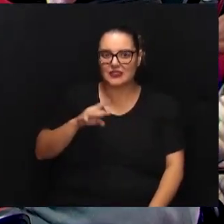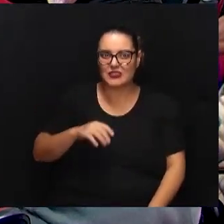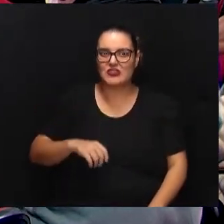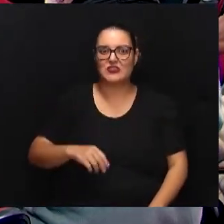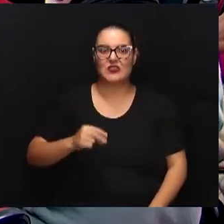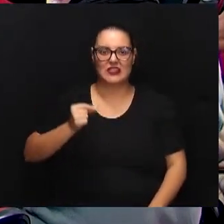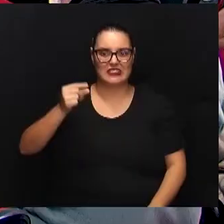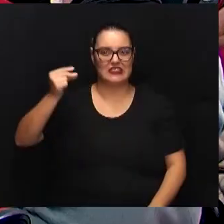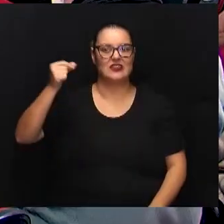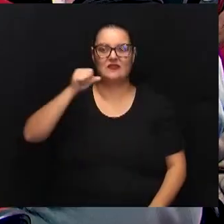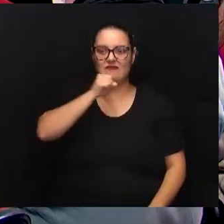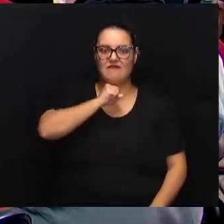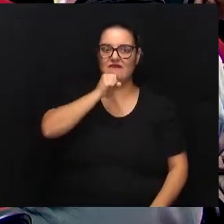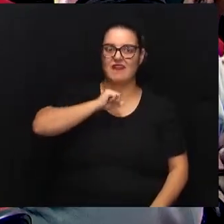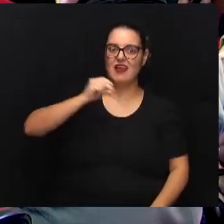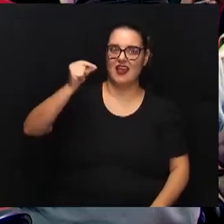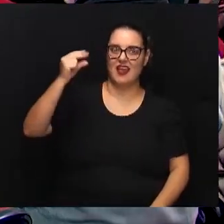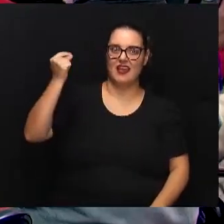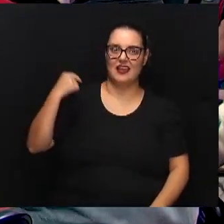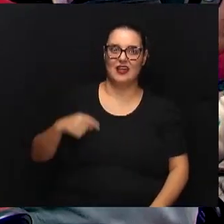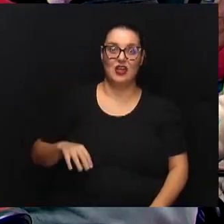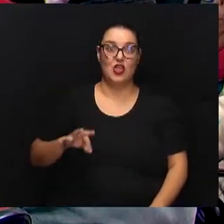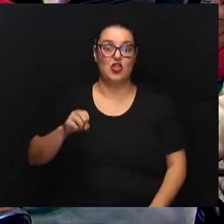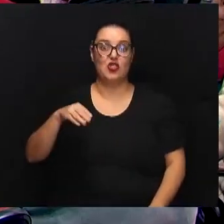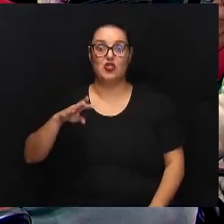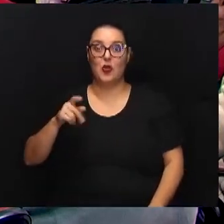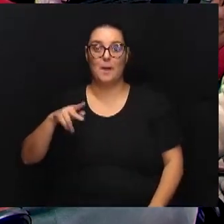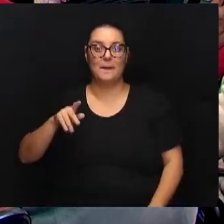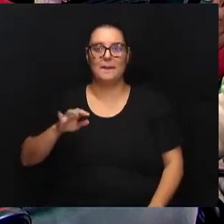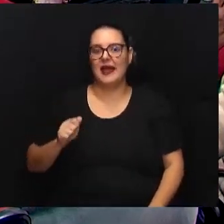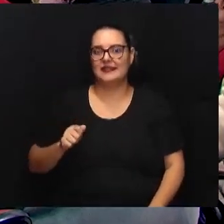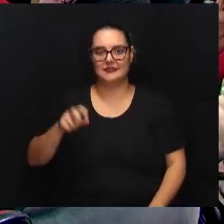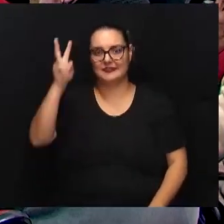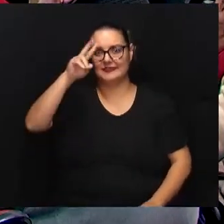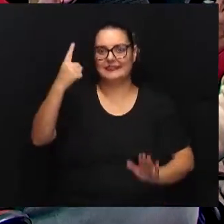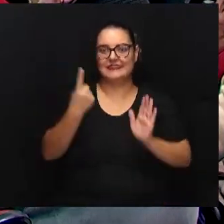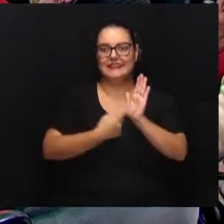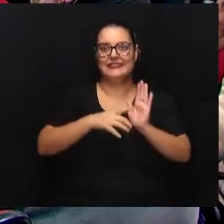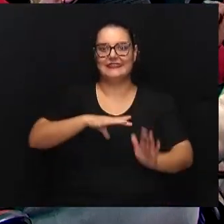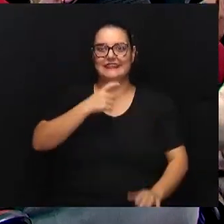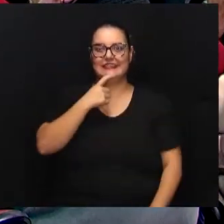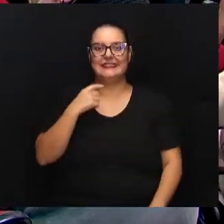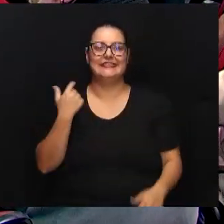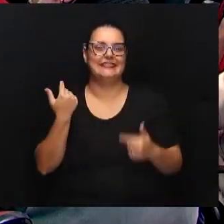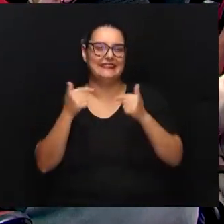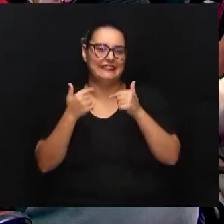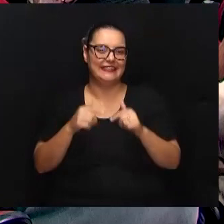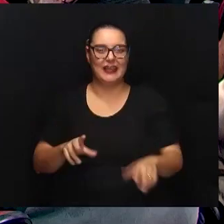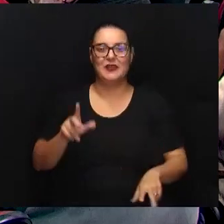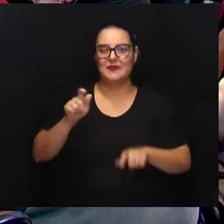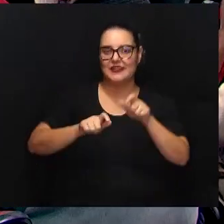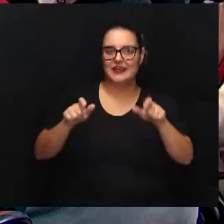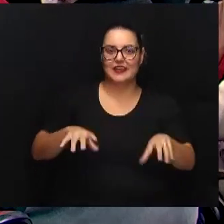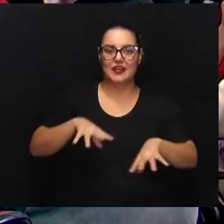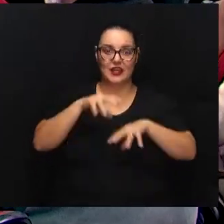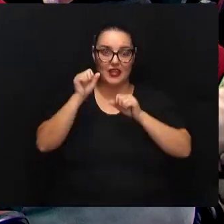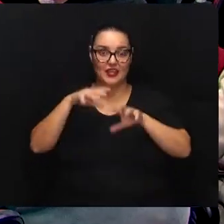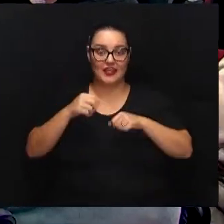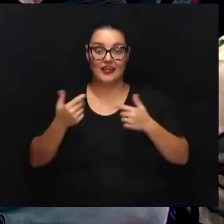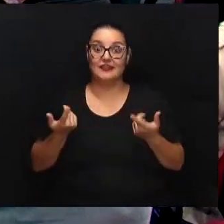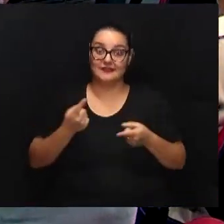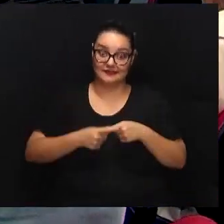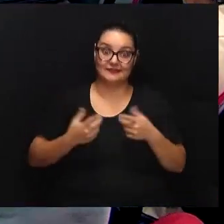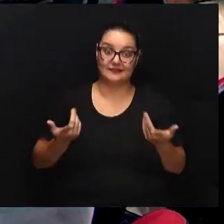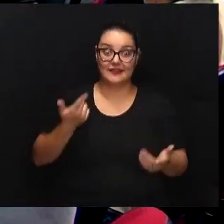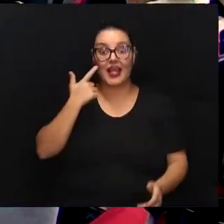Tombadas pelo patrimônio histórico de Campinas, né? Gente, tô sem fôlego aqui porque, é claro, são 55